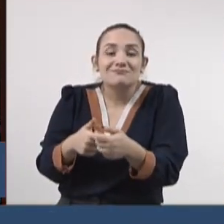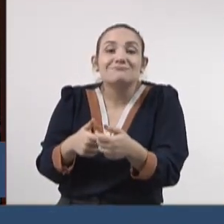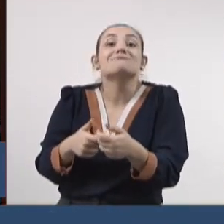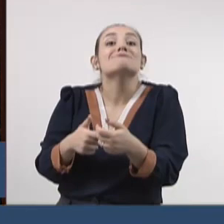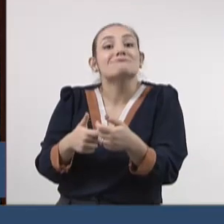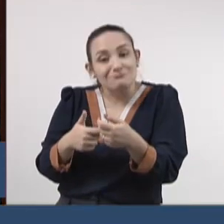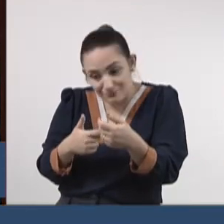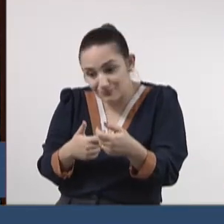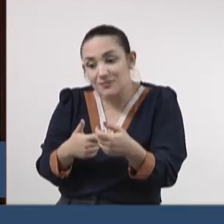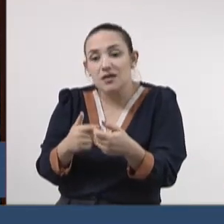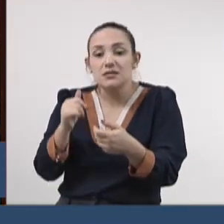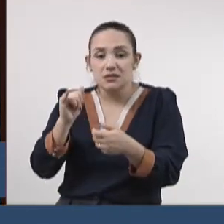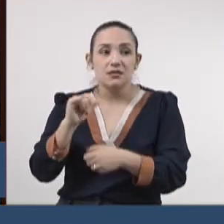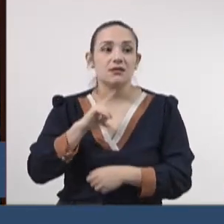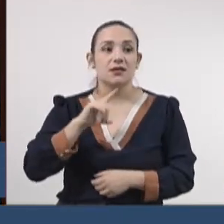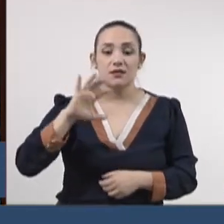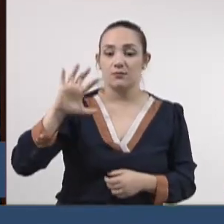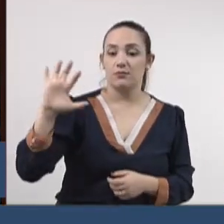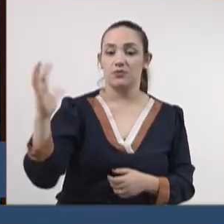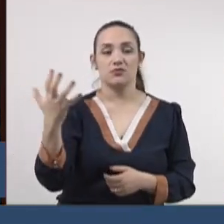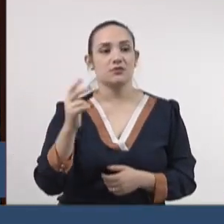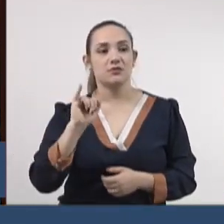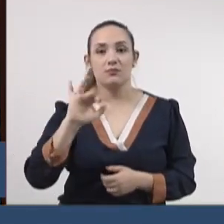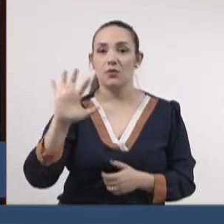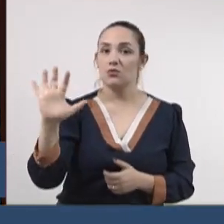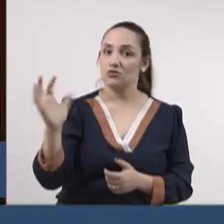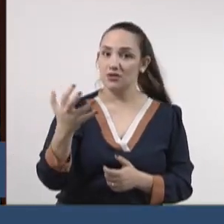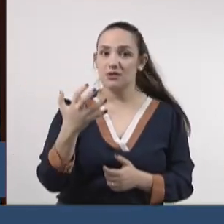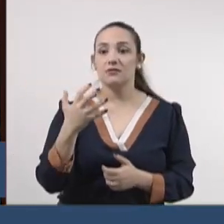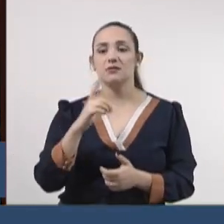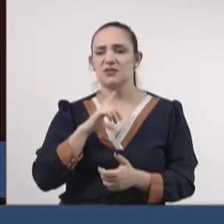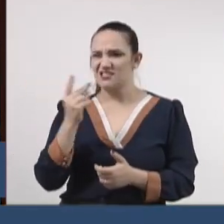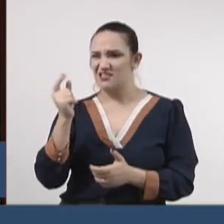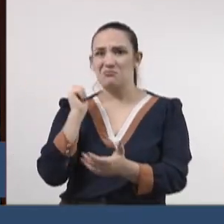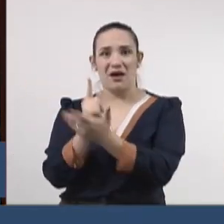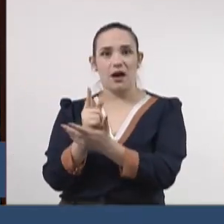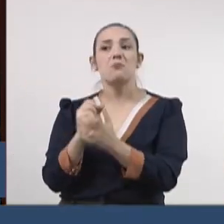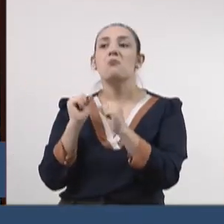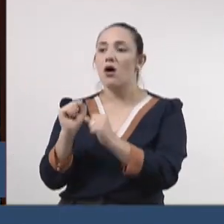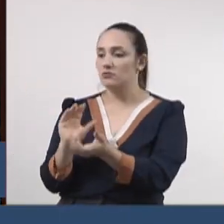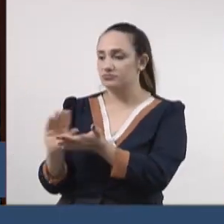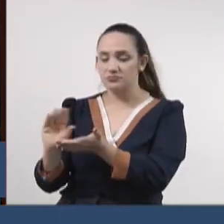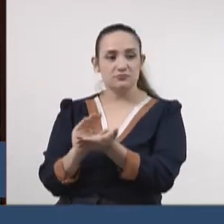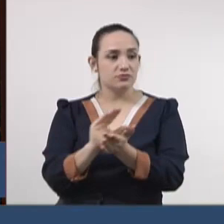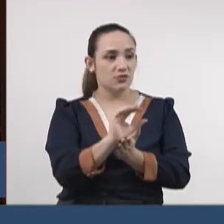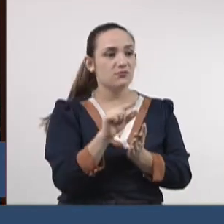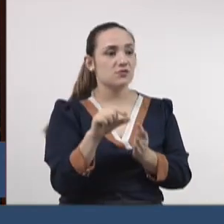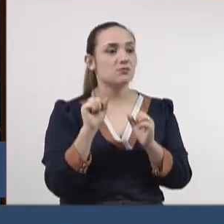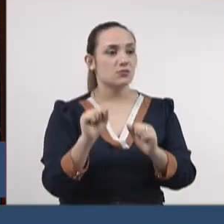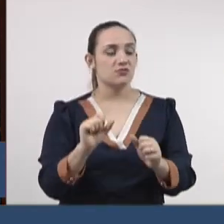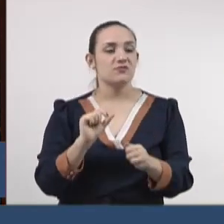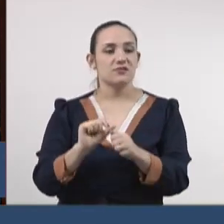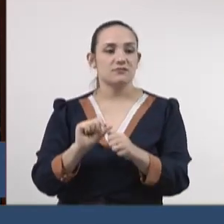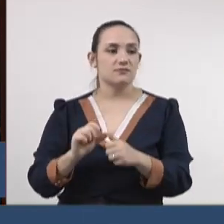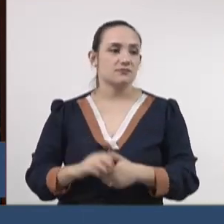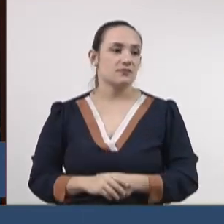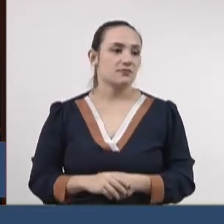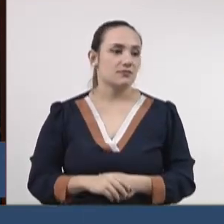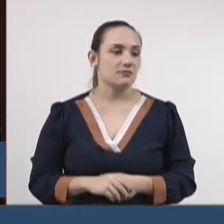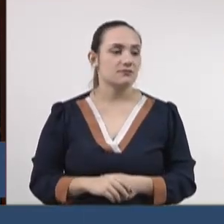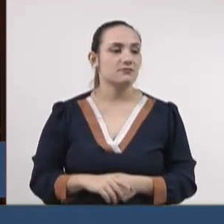vulnerabilidade social não custa nada e é muito simples Quero trazer